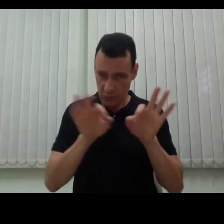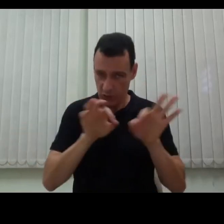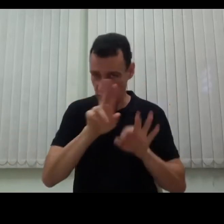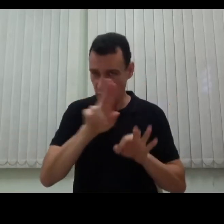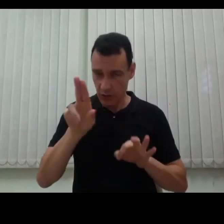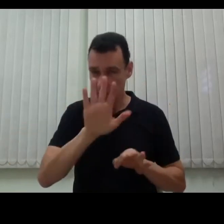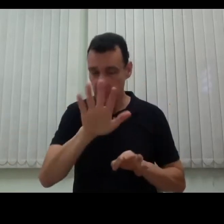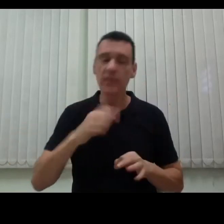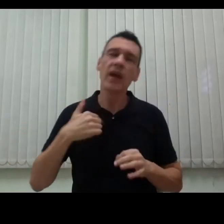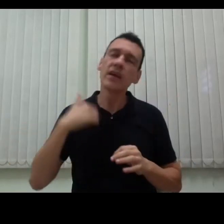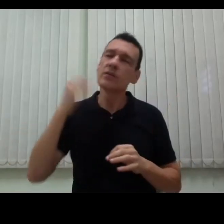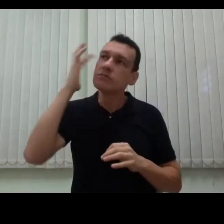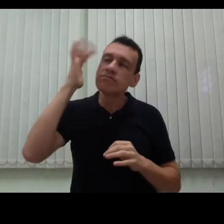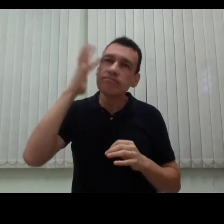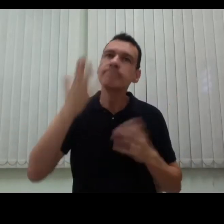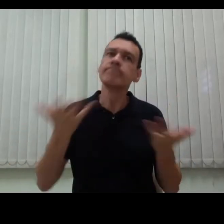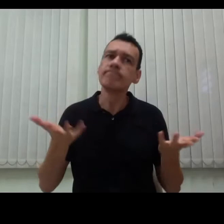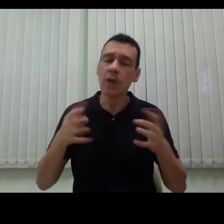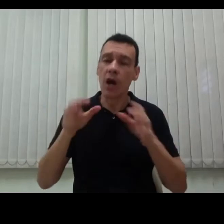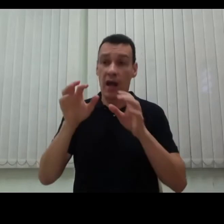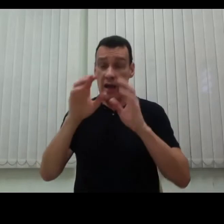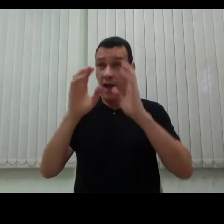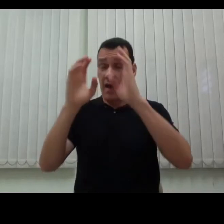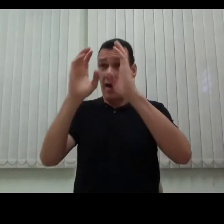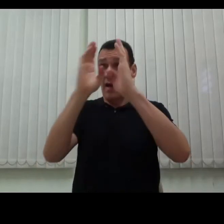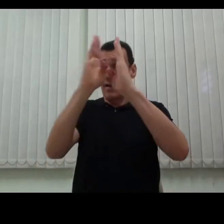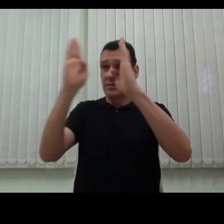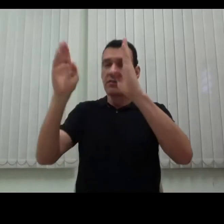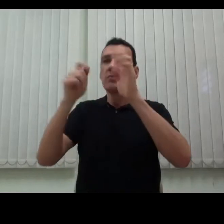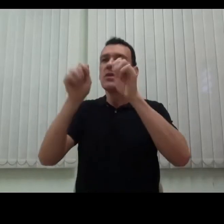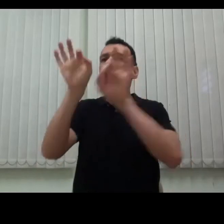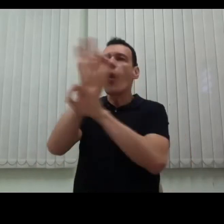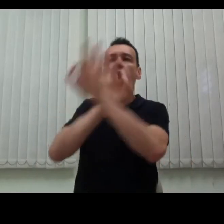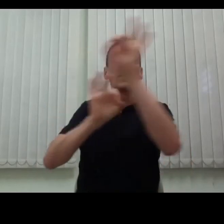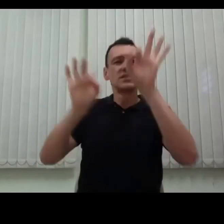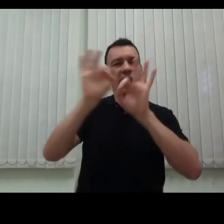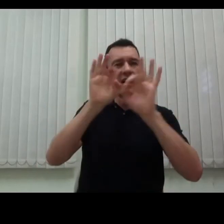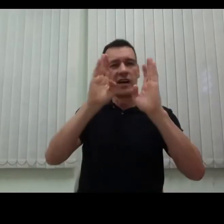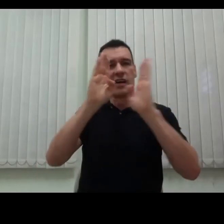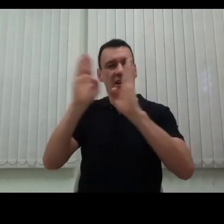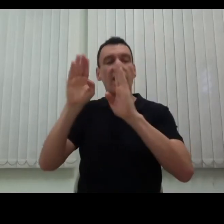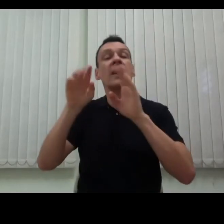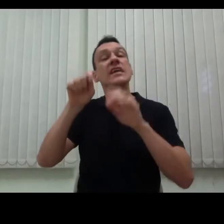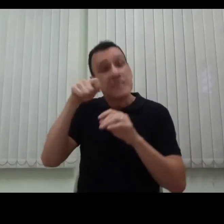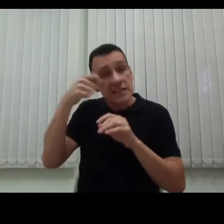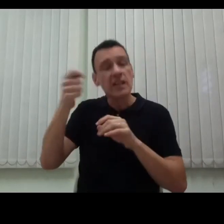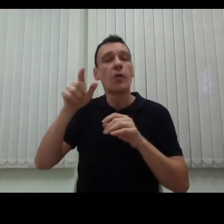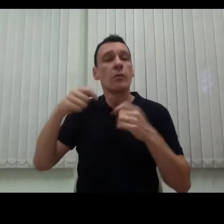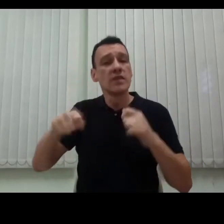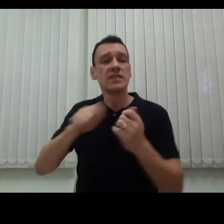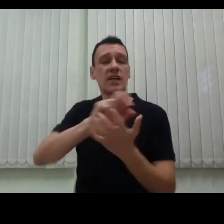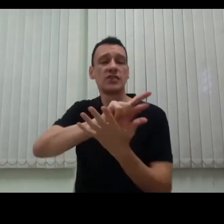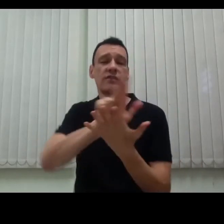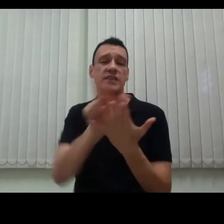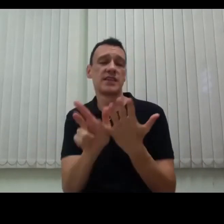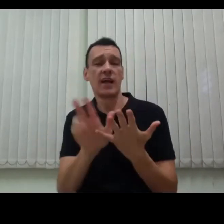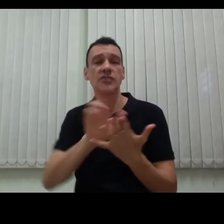organização de acervos, né? Garantindo a diversidade de autoria,